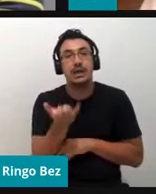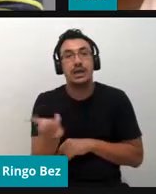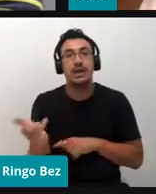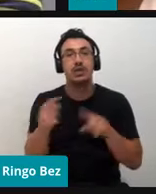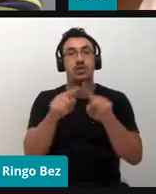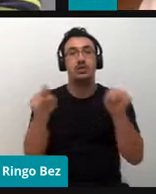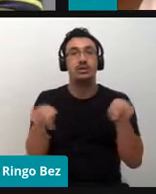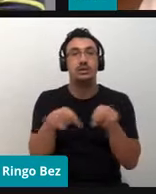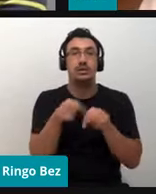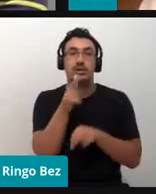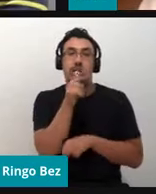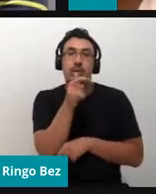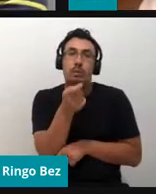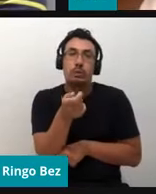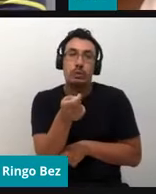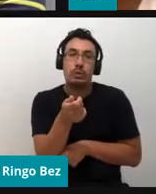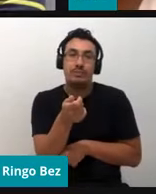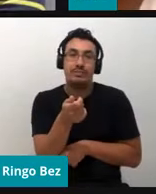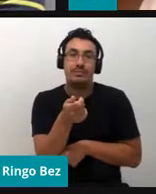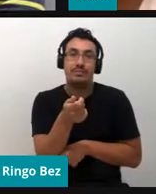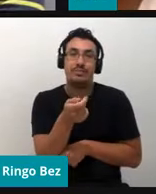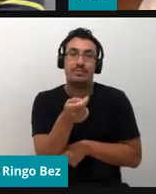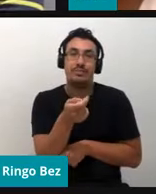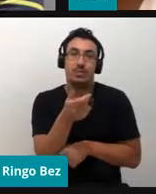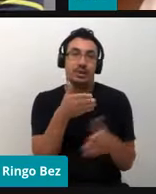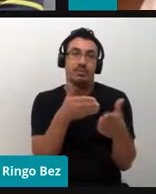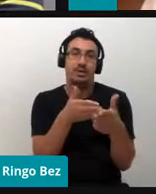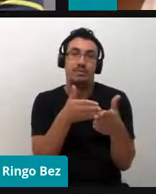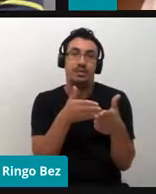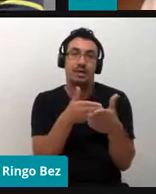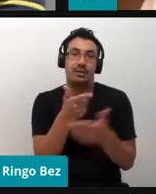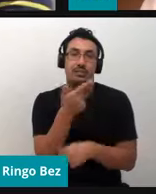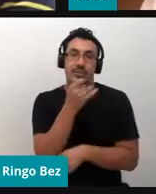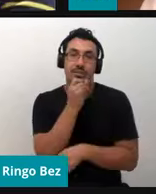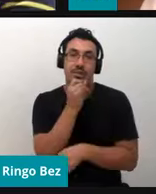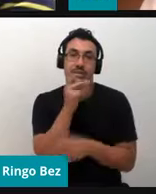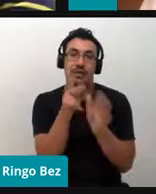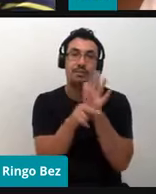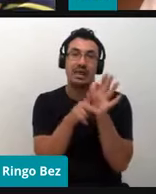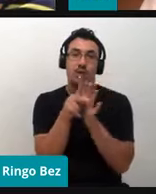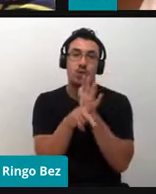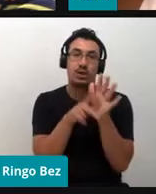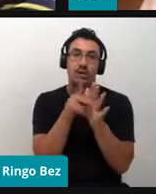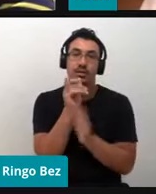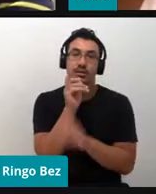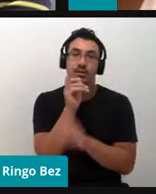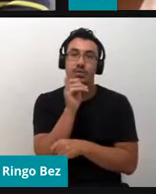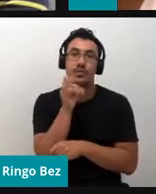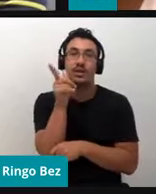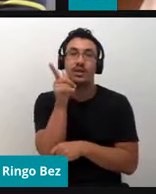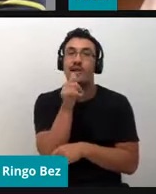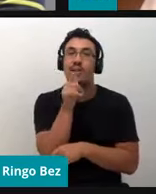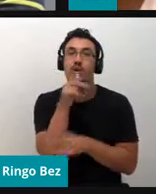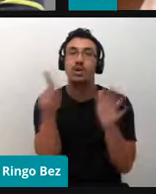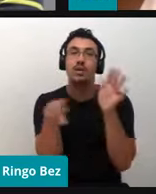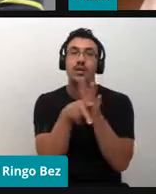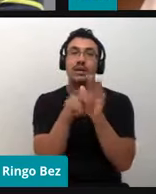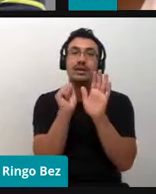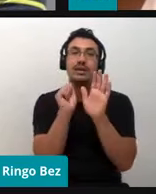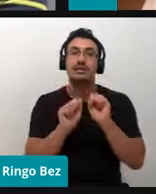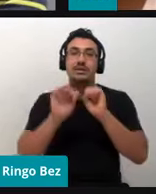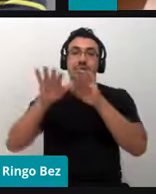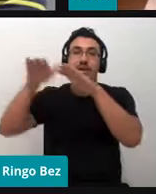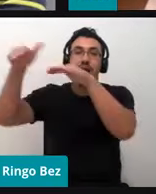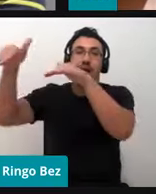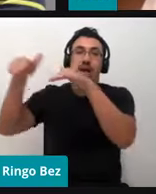são pequenas, elas são limitadas. Por exemplo, Paranaguá, que capta água na Serra da Prata, já vai ter que começar